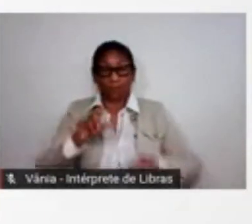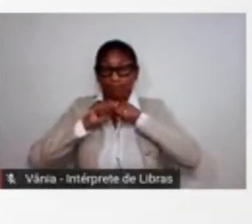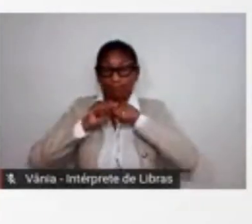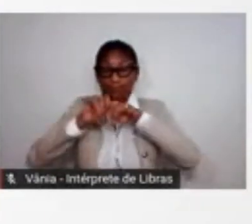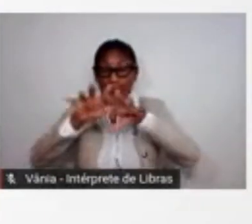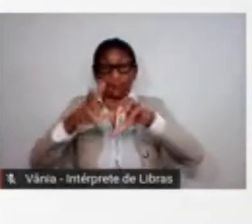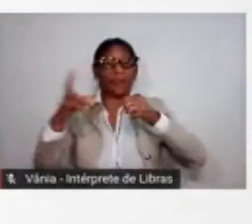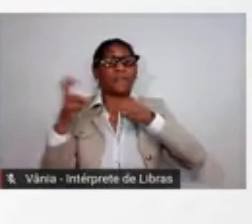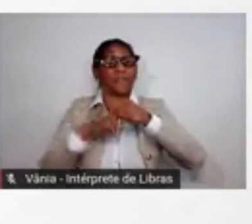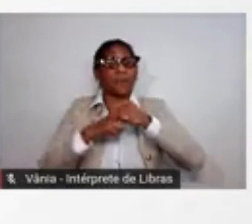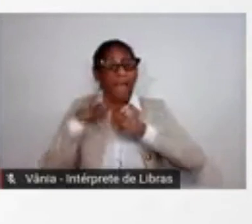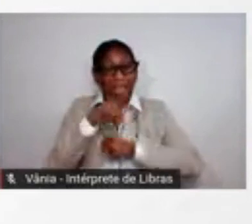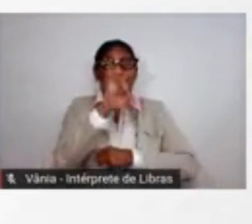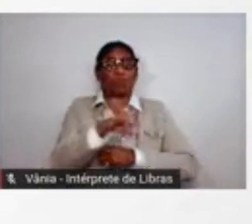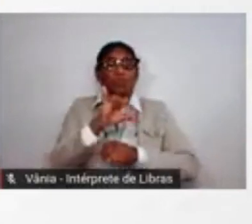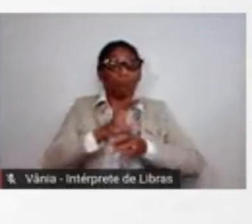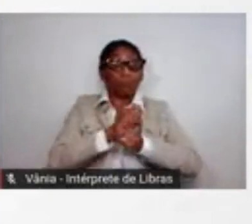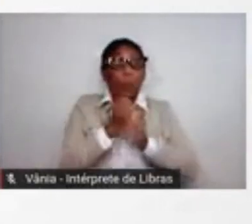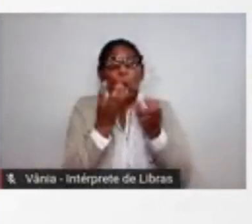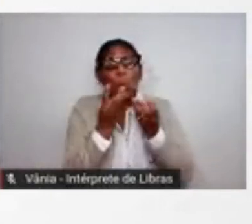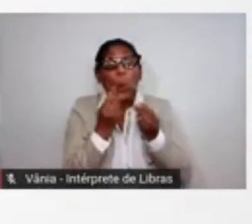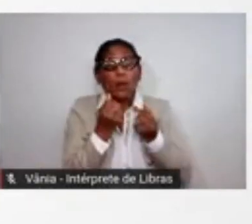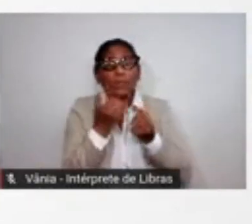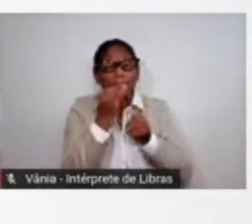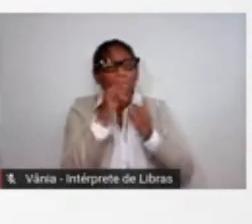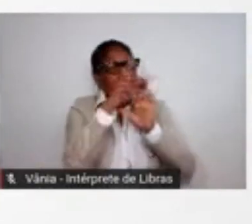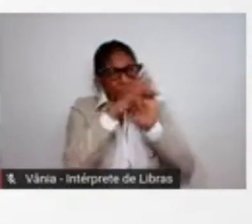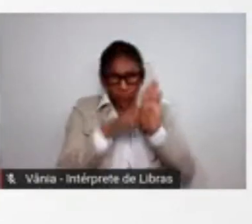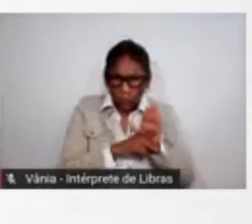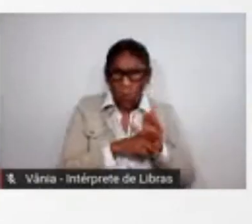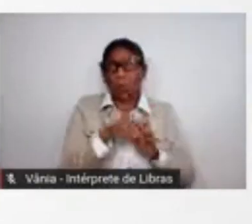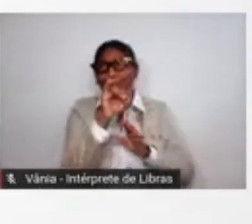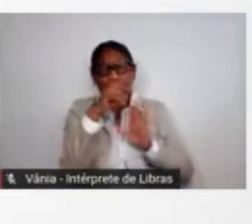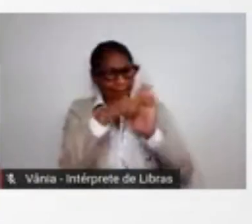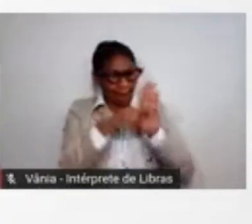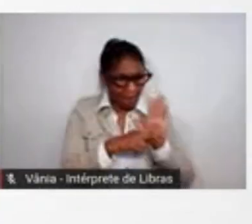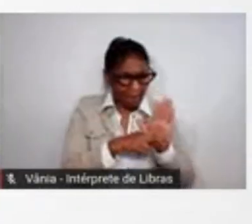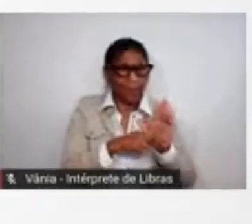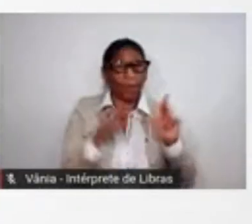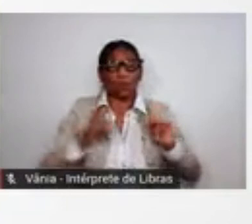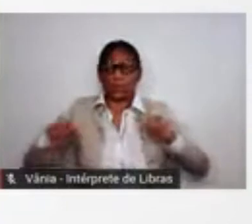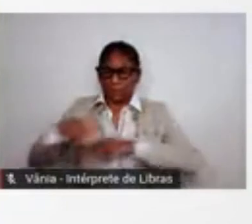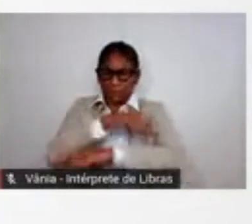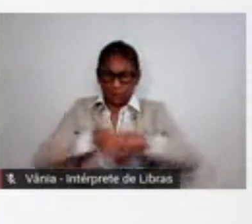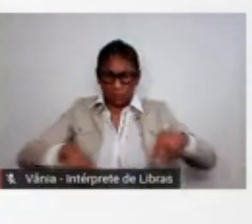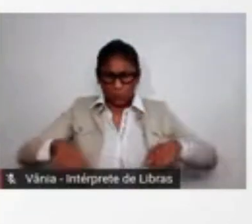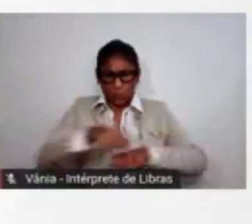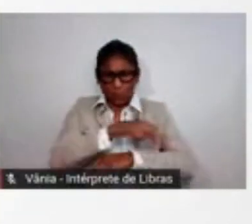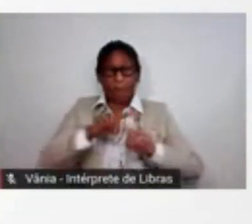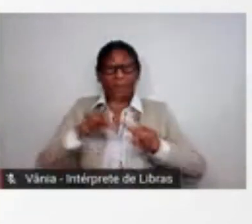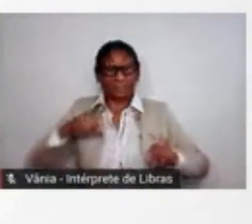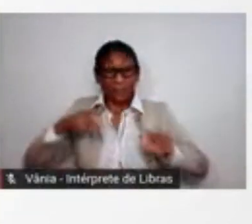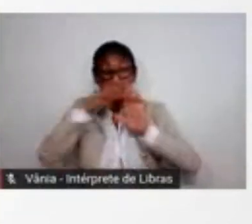vírus. Ou seja, se com o cumprimento dos protocolos as pessoas estiverem circulando mais, mas cumprindo os